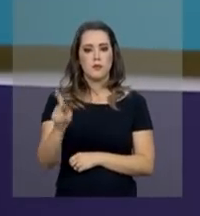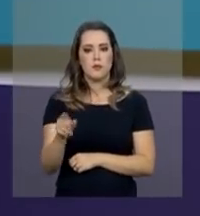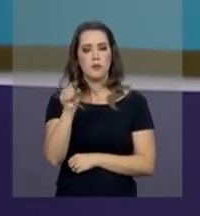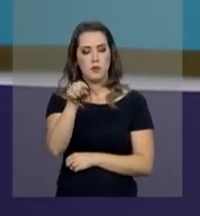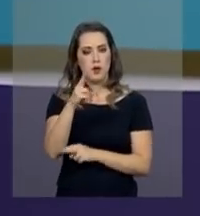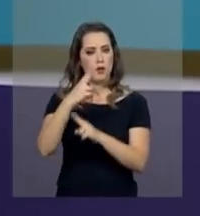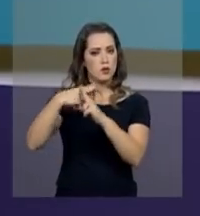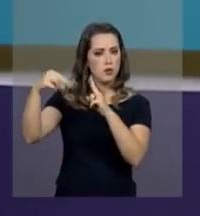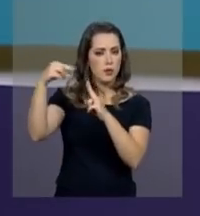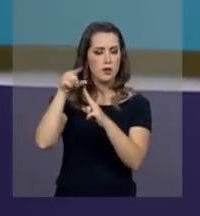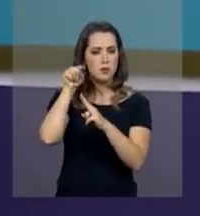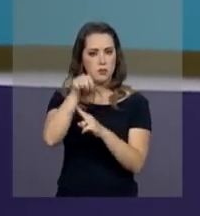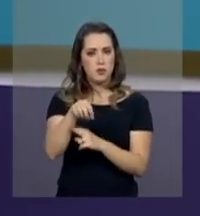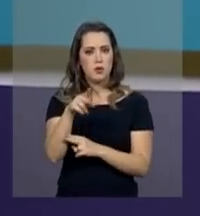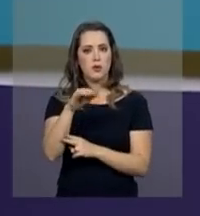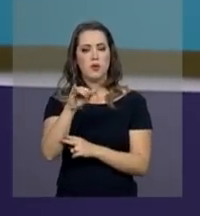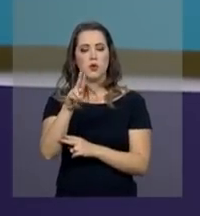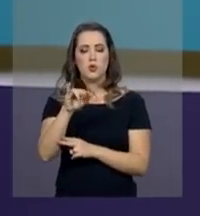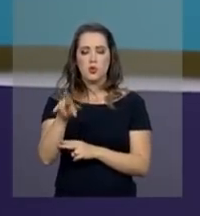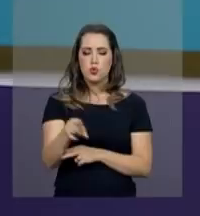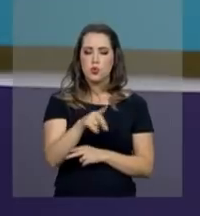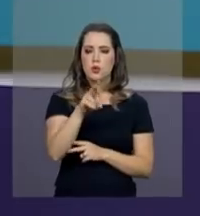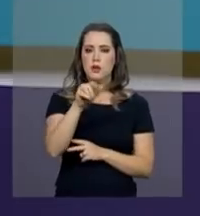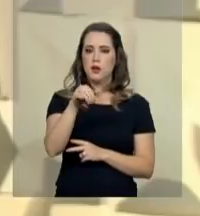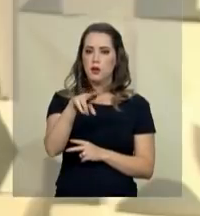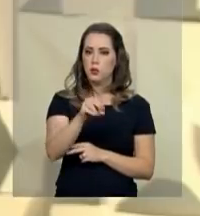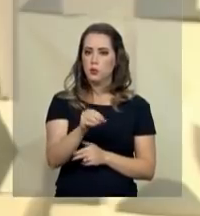da Universidade de Brasília, Juliano Cortinhas.